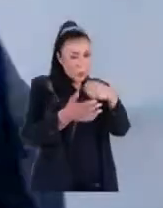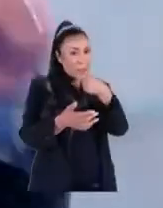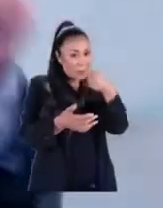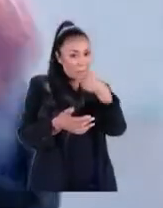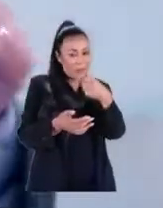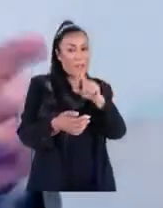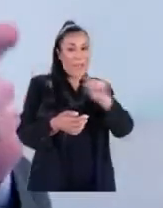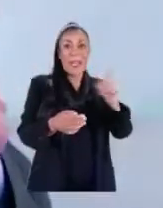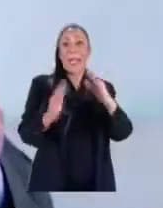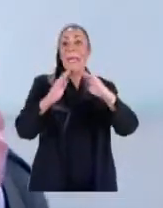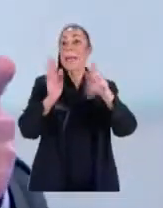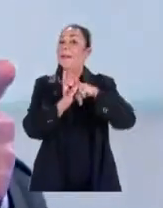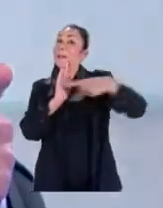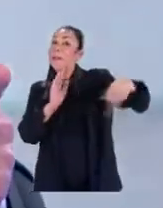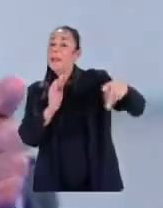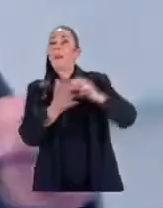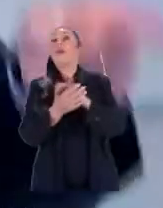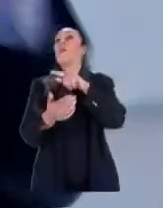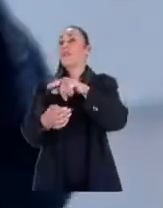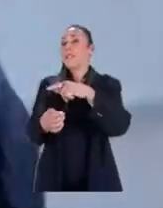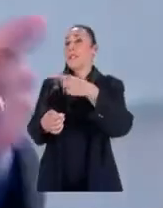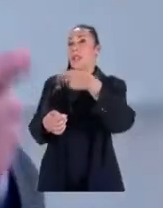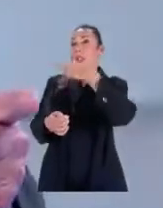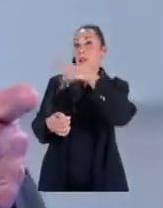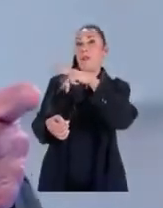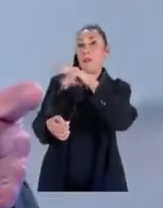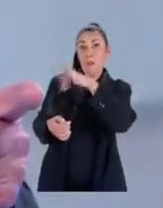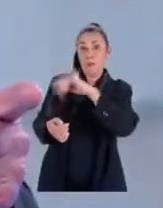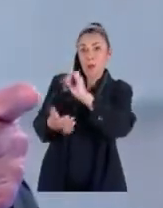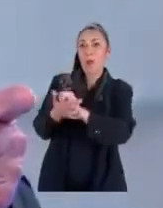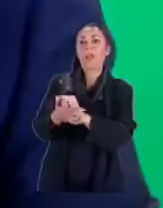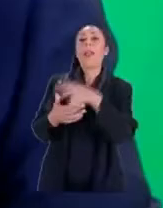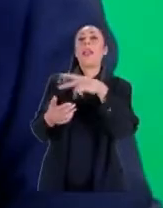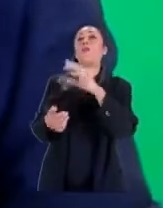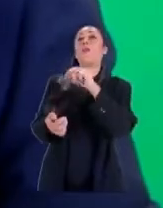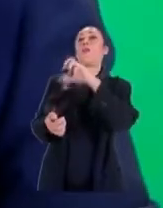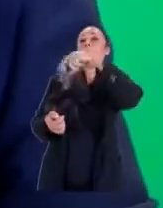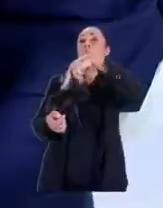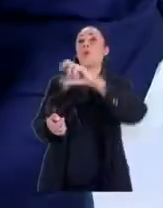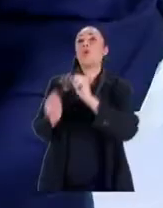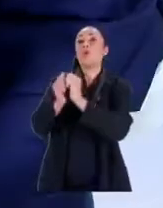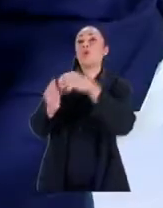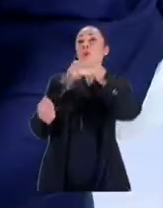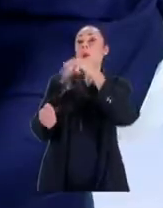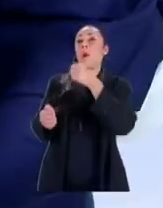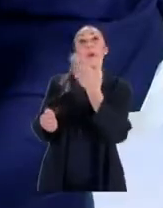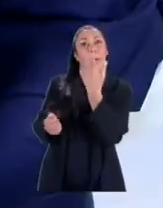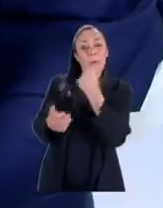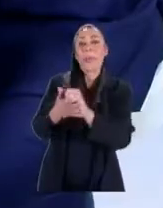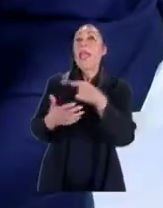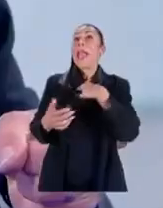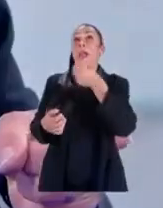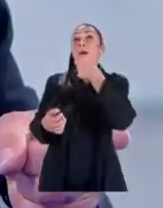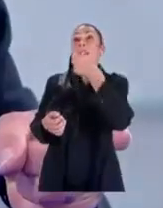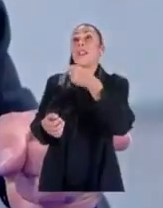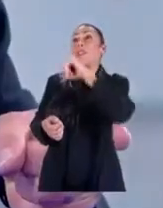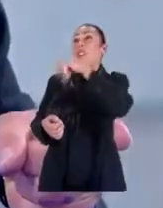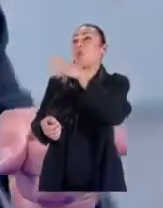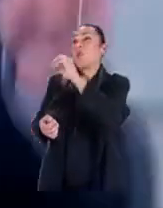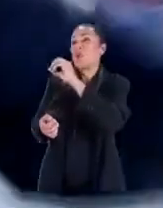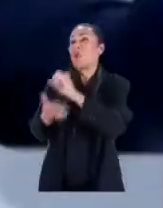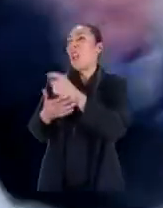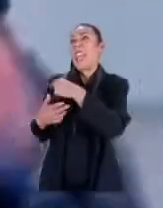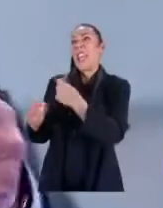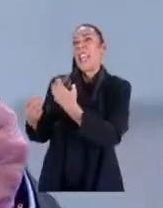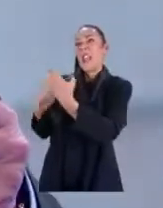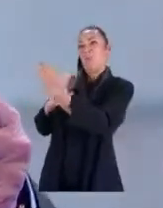foi no, você foi na Granja do Torto, levou o Bruno e Marrone para comer... E por conta daquilo, eu tive uma entrevista com o Jô Soares, ele brigou